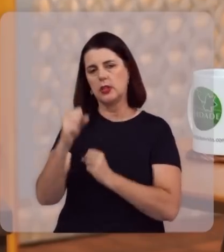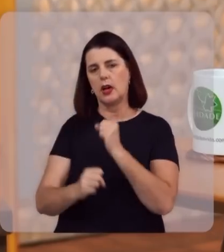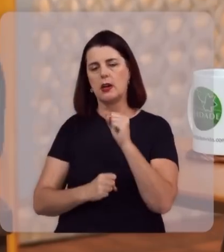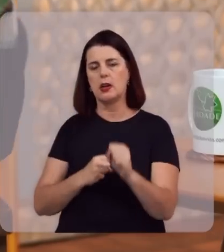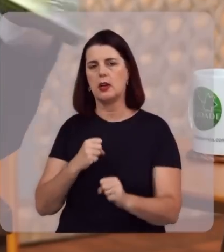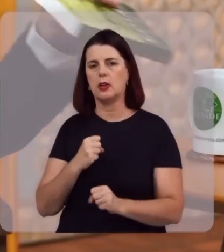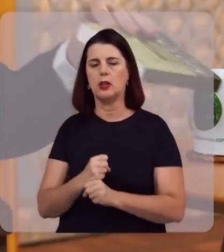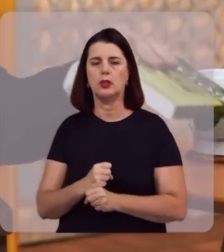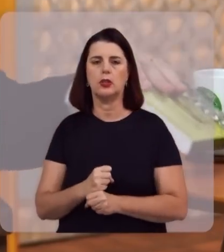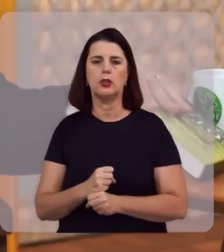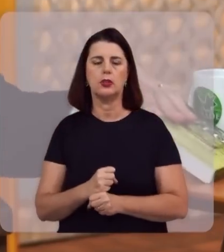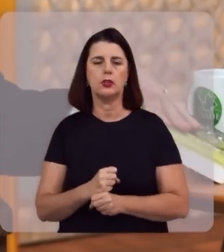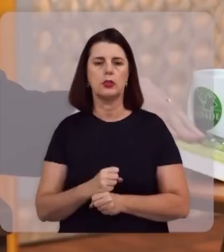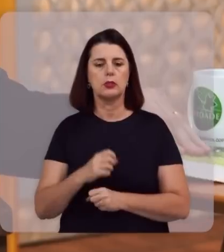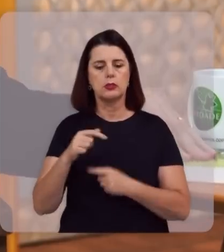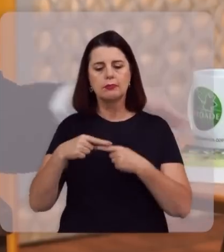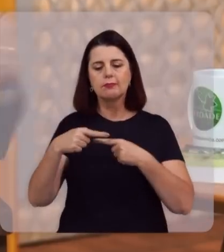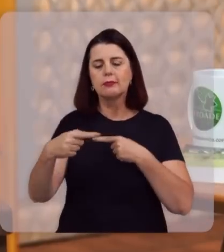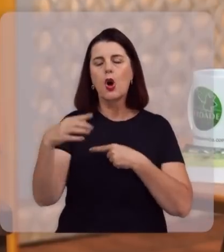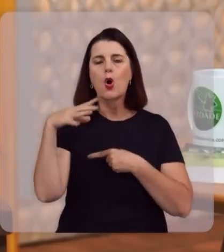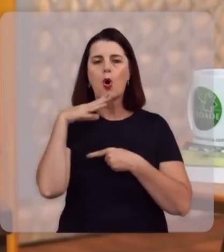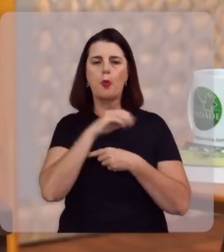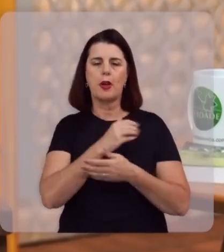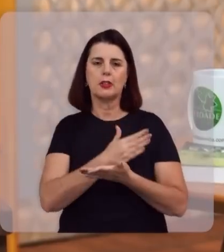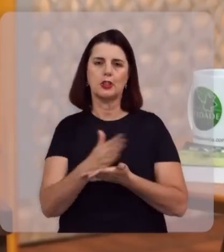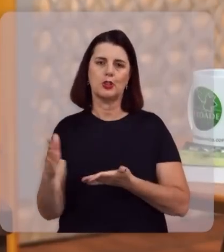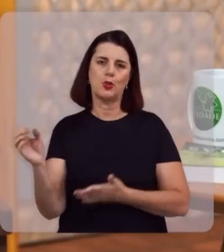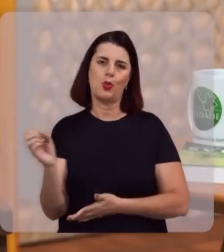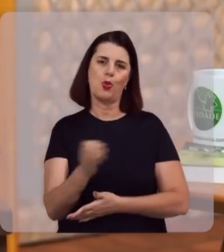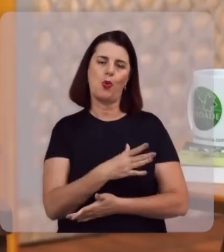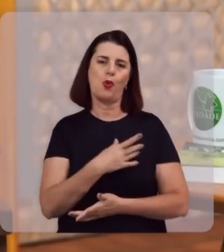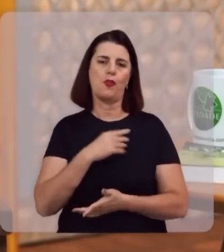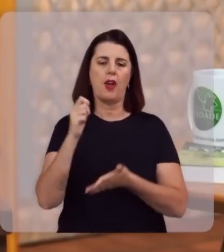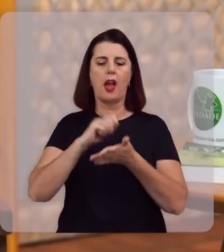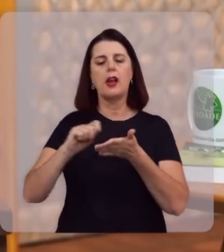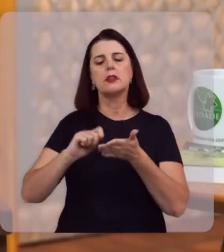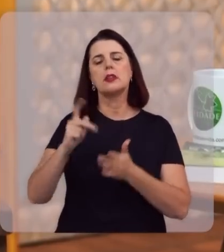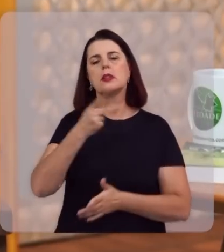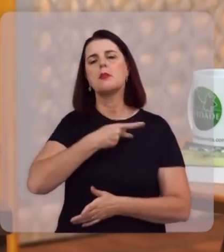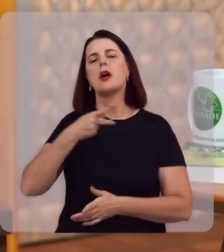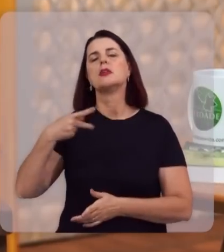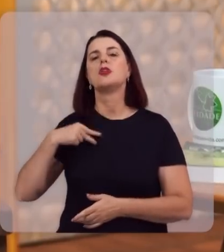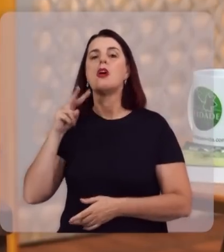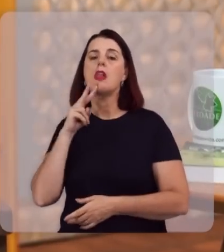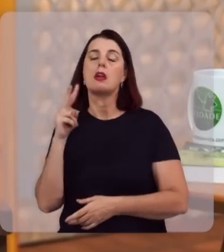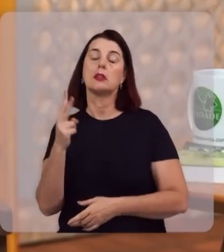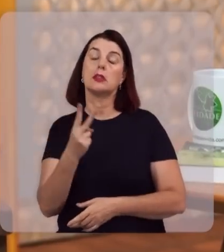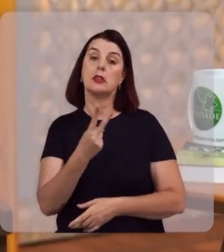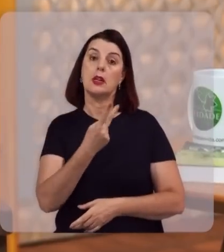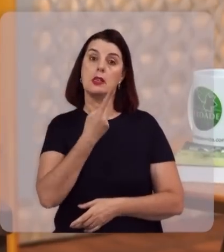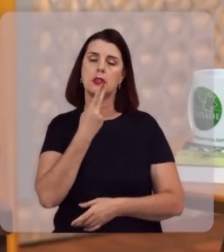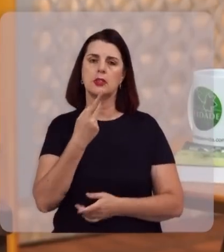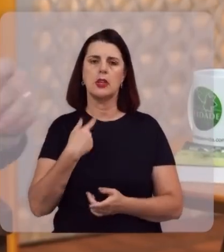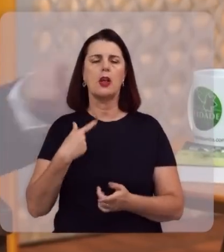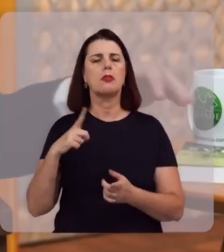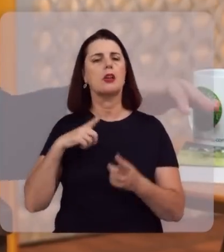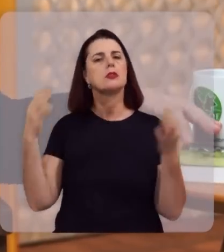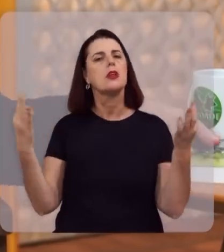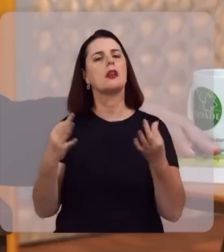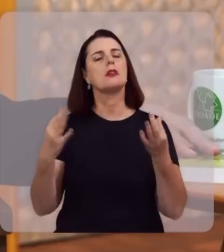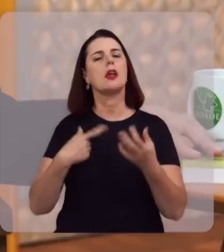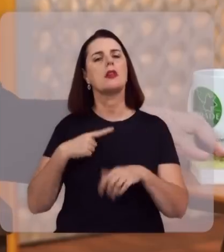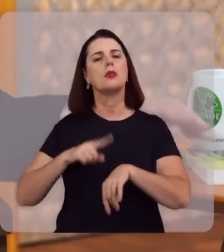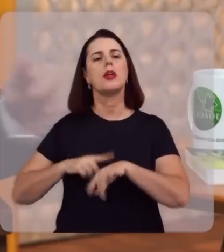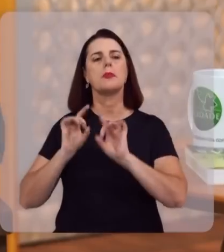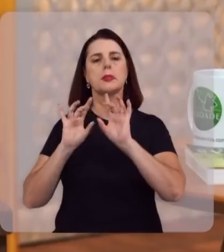cada dia do seu ano que em breve se iniciará, todas elas escritas pelo reverendo Hernandes Dias Lopes. Eu tenho